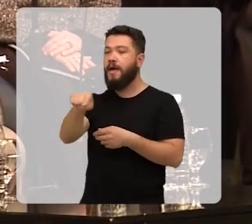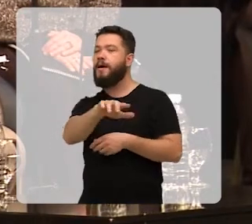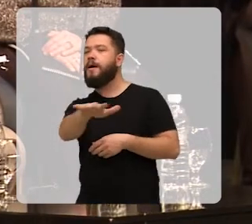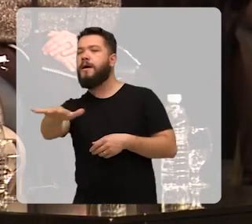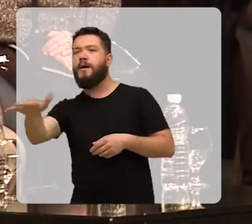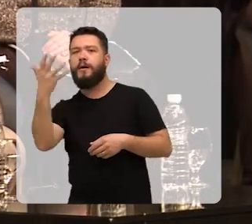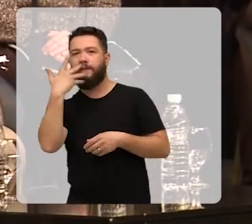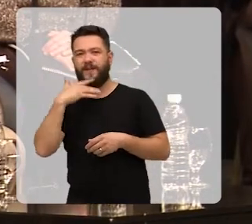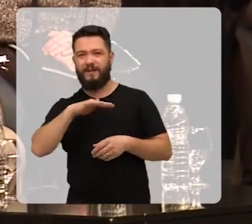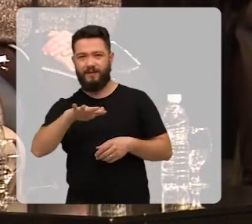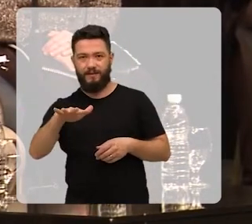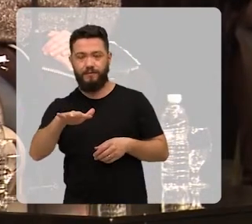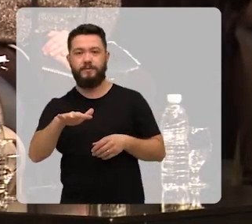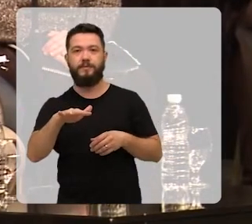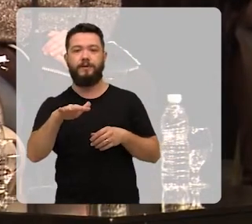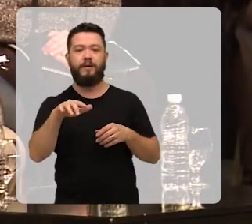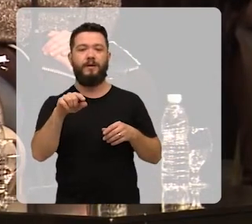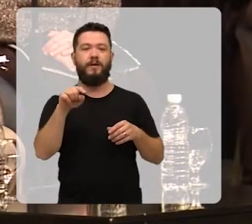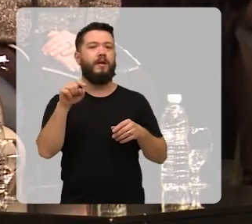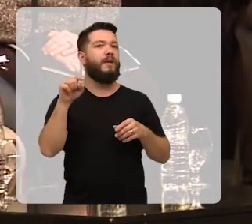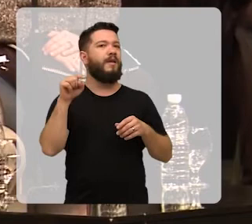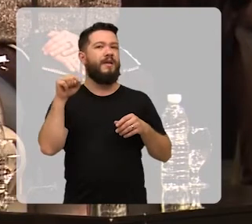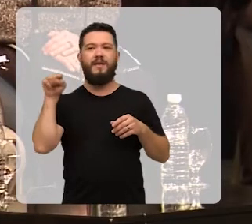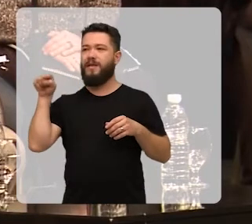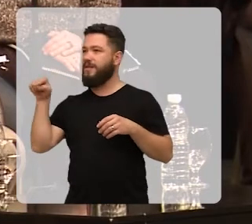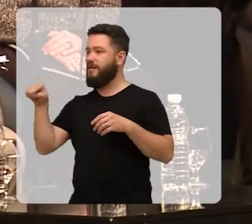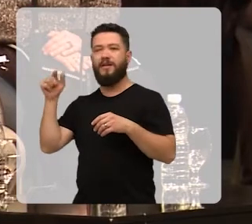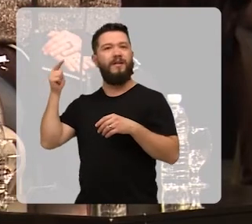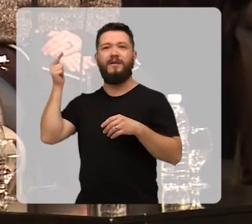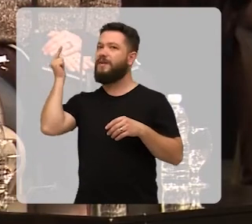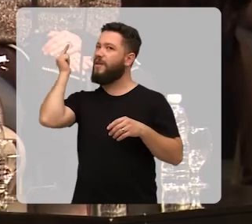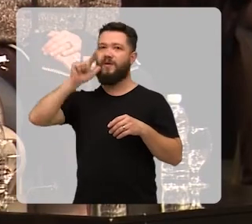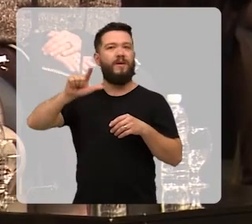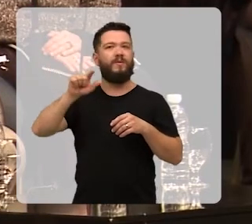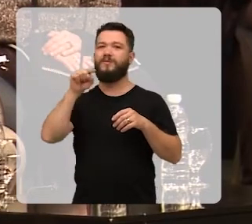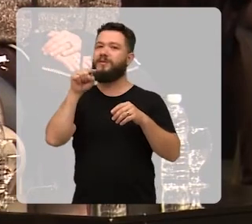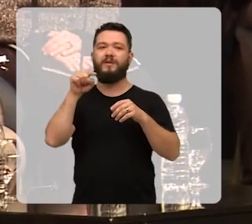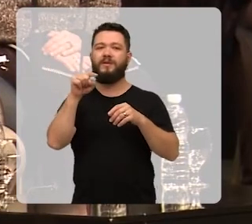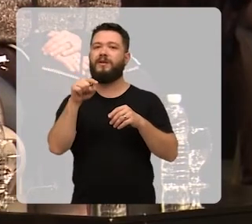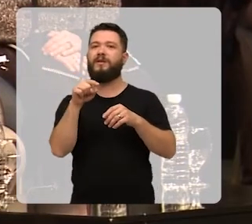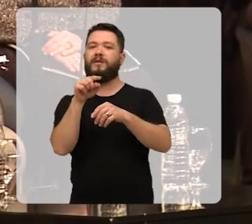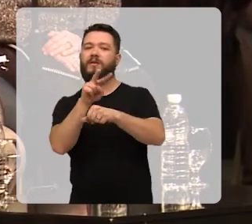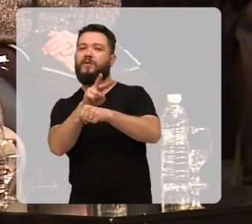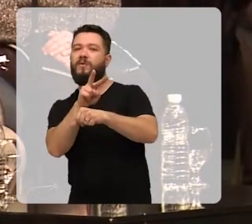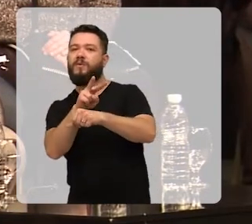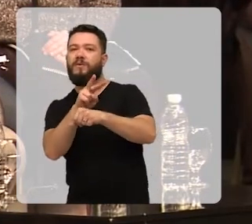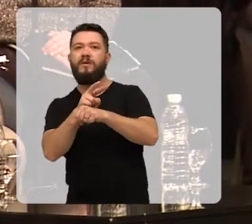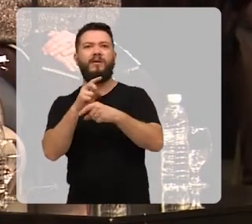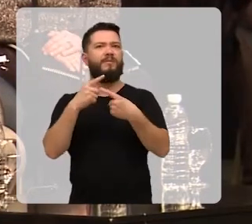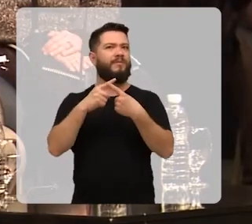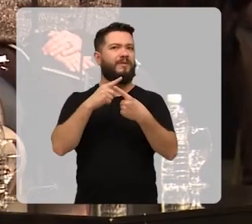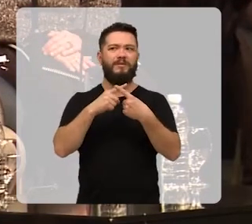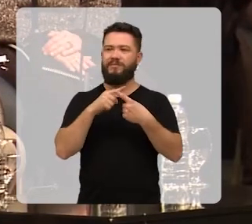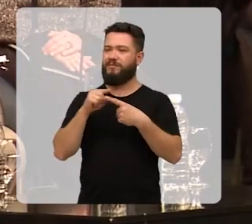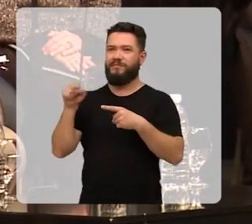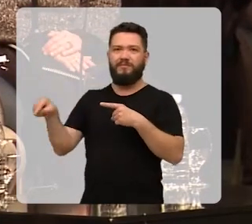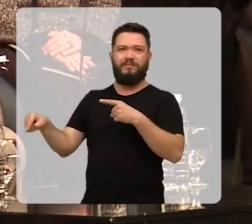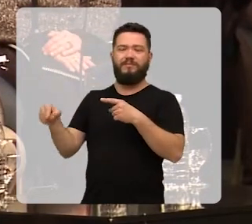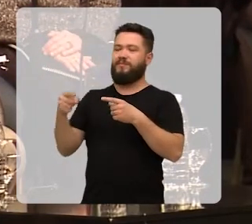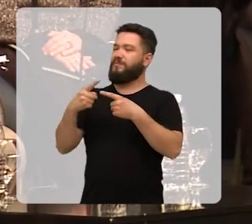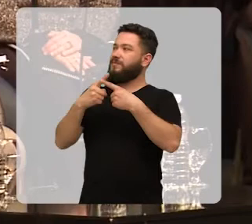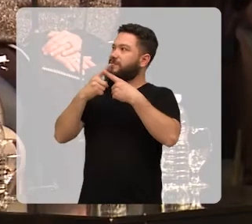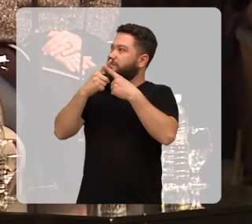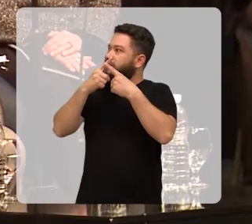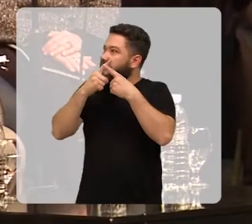mentalmente capazes de criar seus filhos que sobreviveram escondidos e foi um crime essa